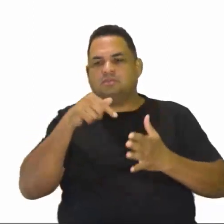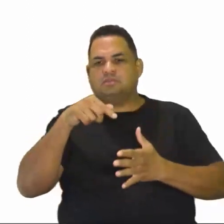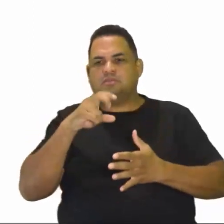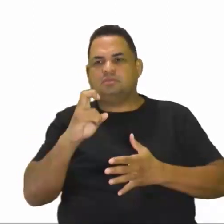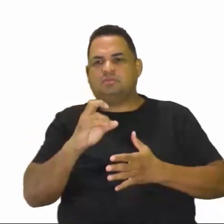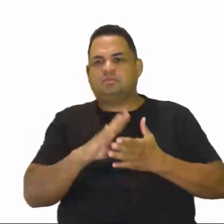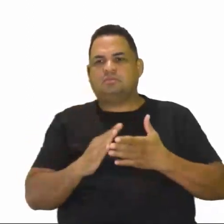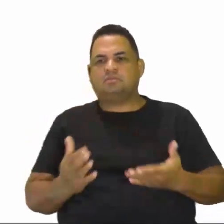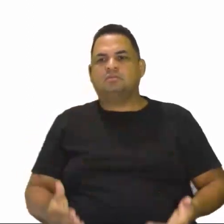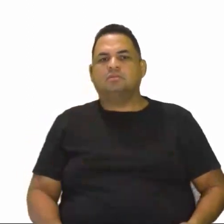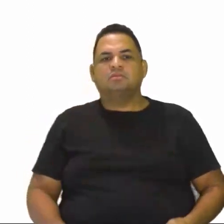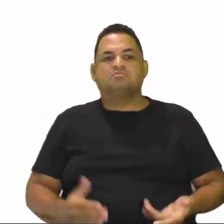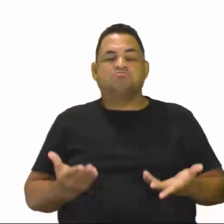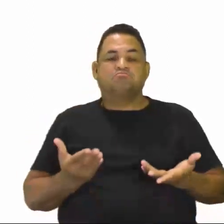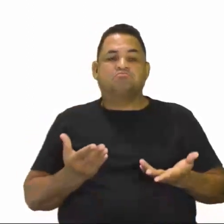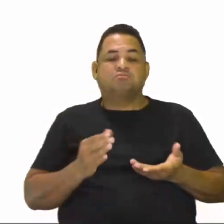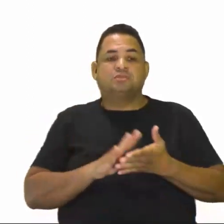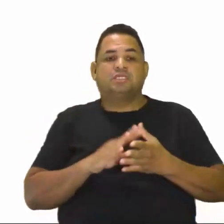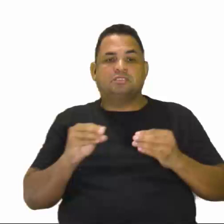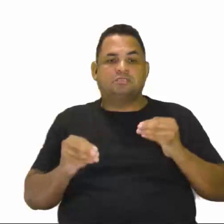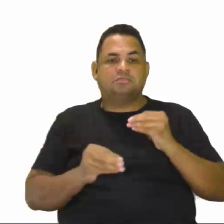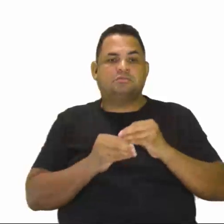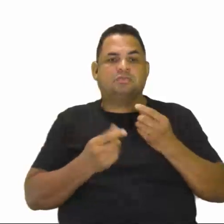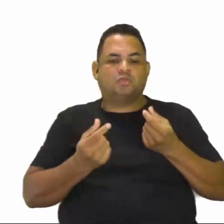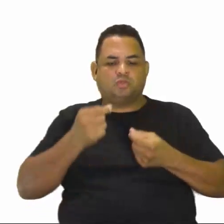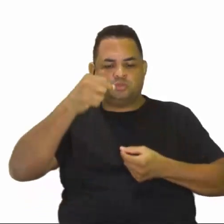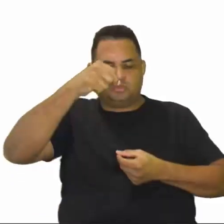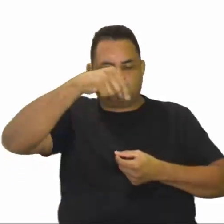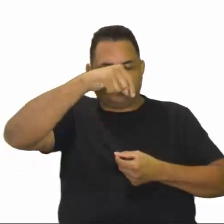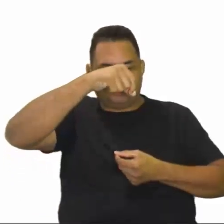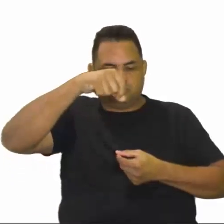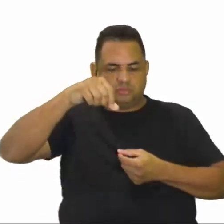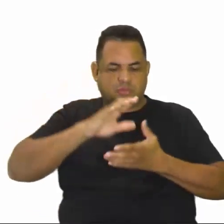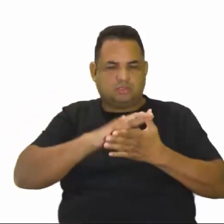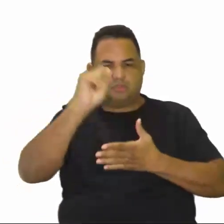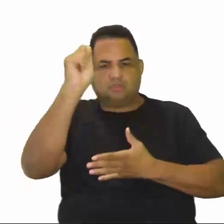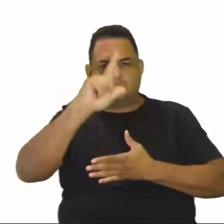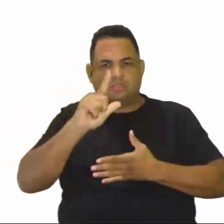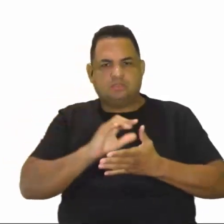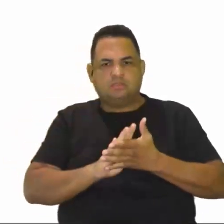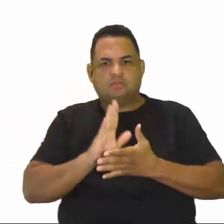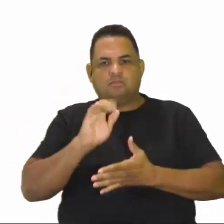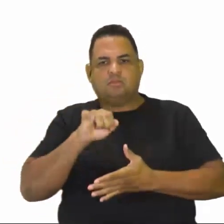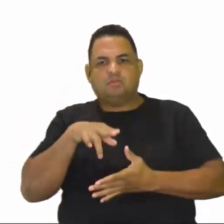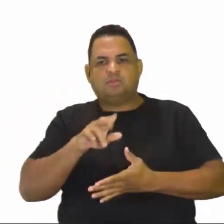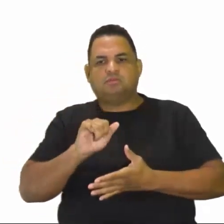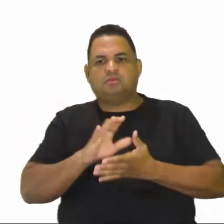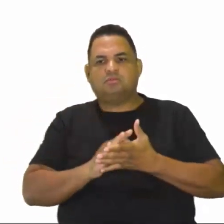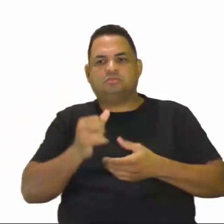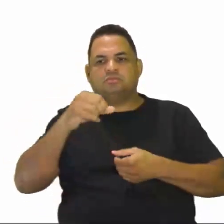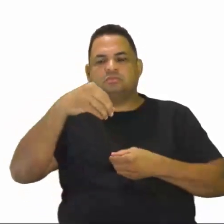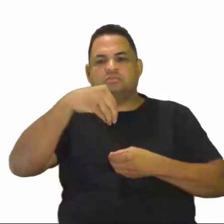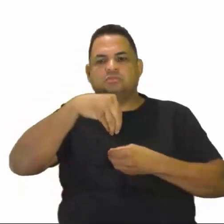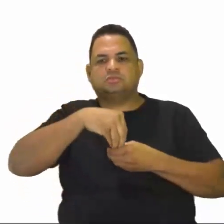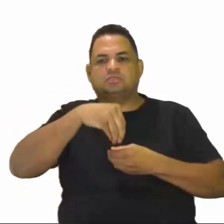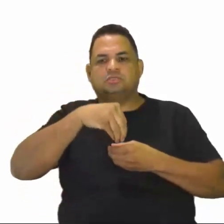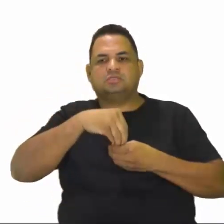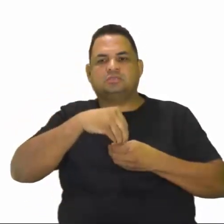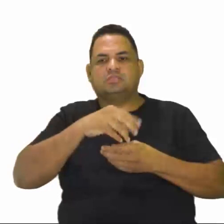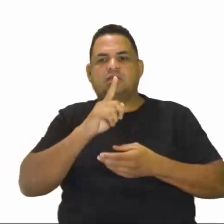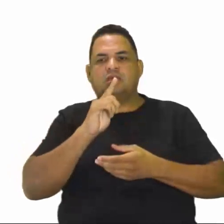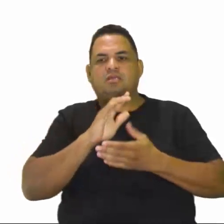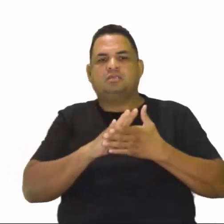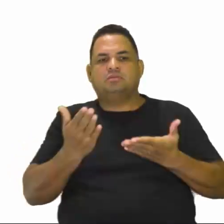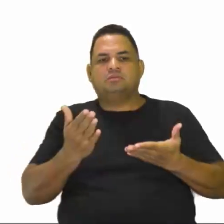a 7,5. Então, se a gente adicionar algumas gotas de azul de bromotimol nesta água,